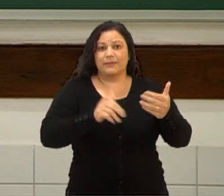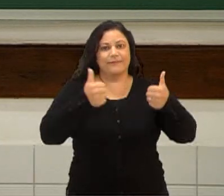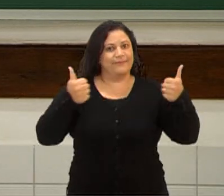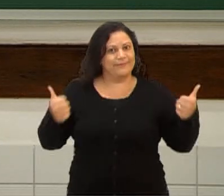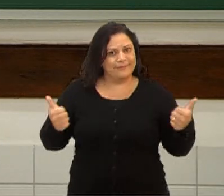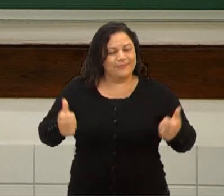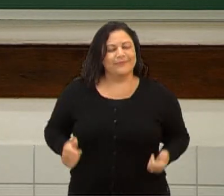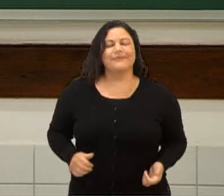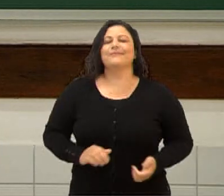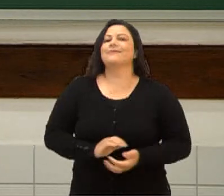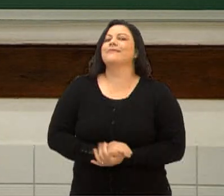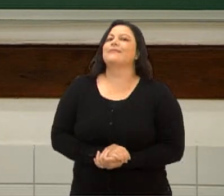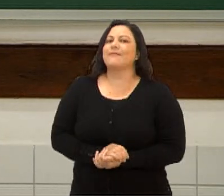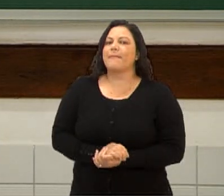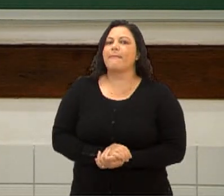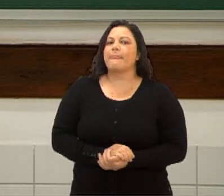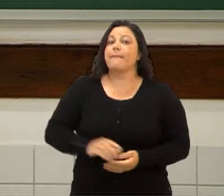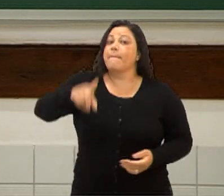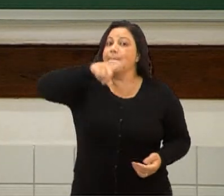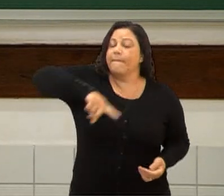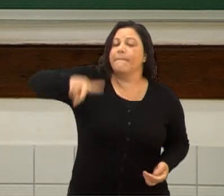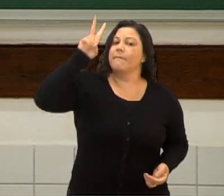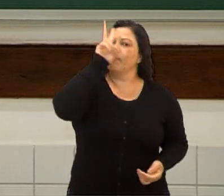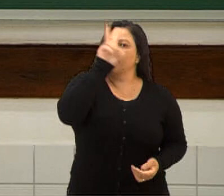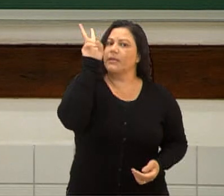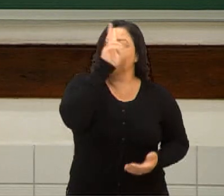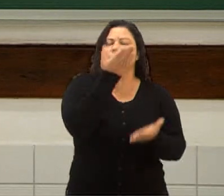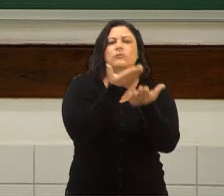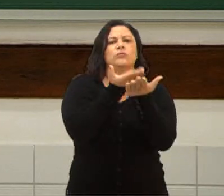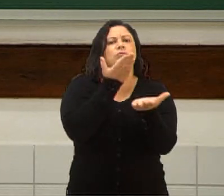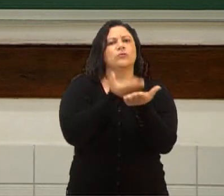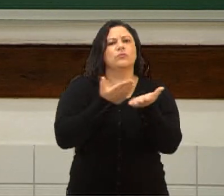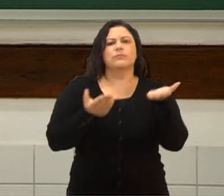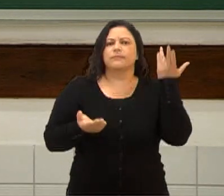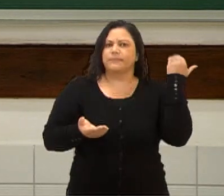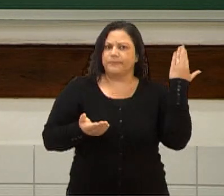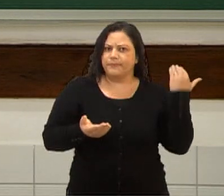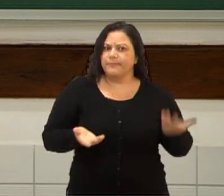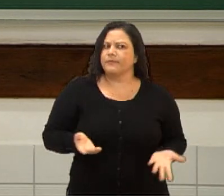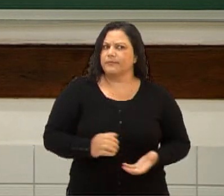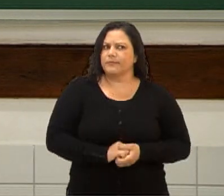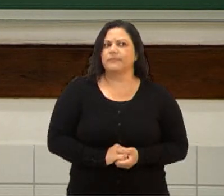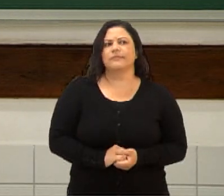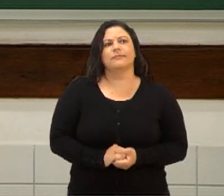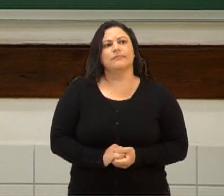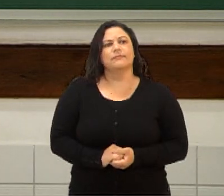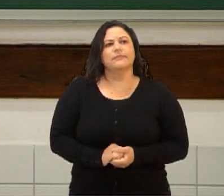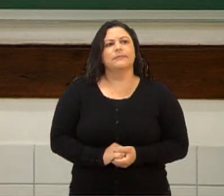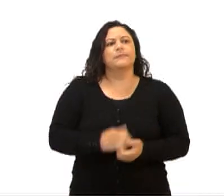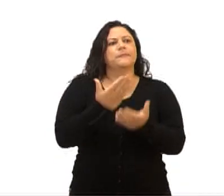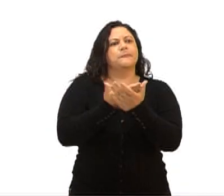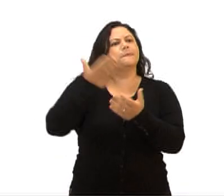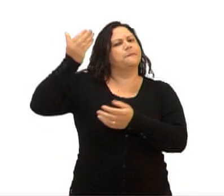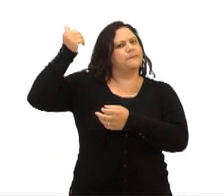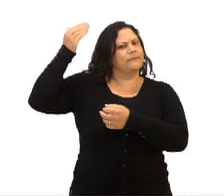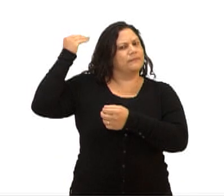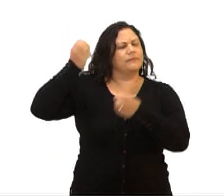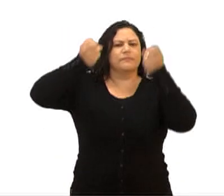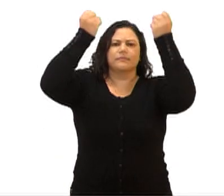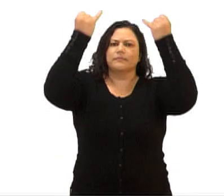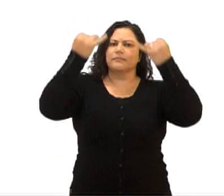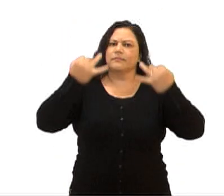ok? Bom, vocês lembram que nós estudamos aula passada? Vamos rever um pouquinho? Aula passada nós falamos